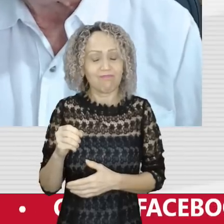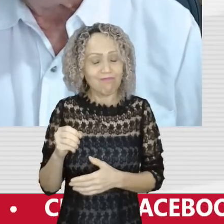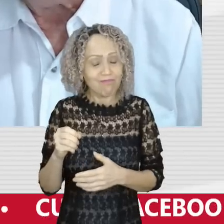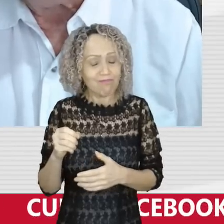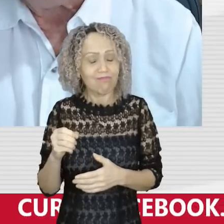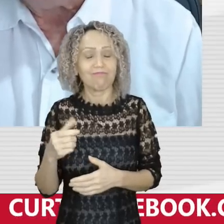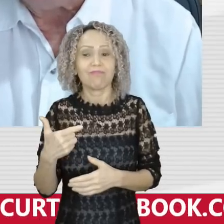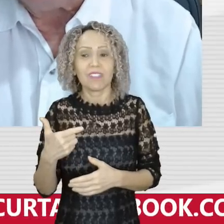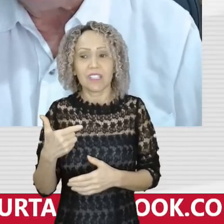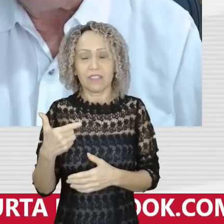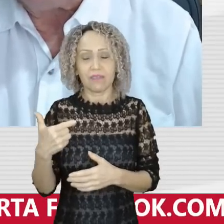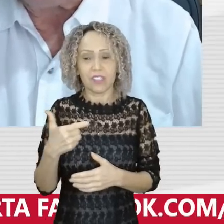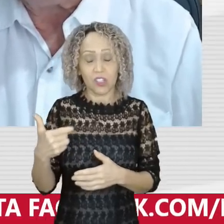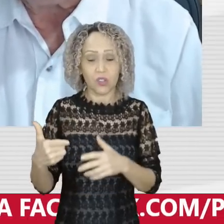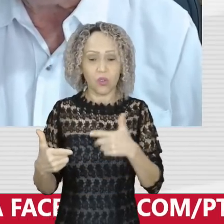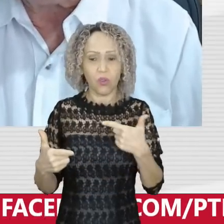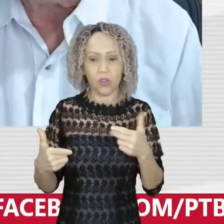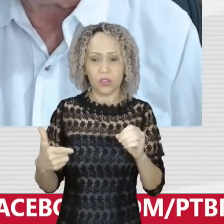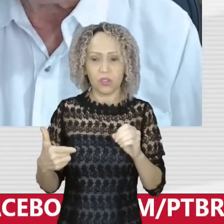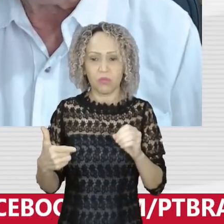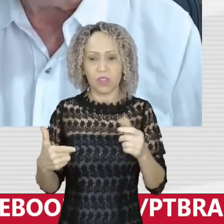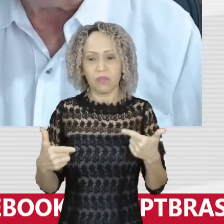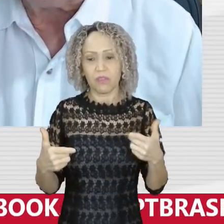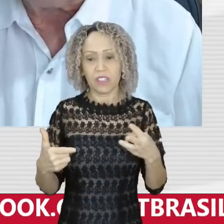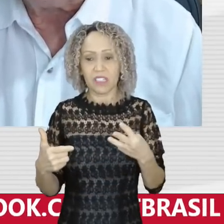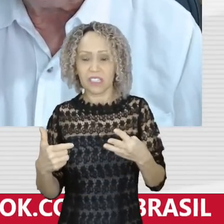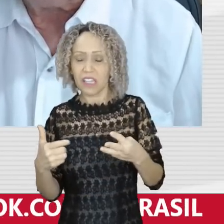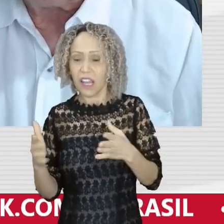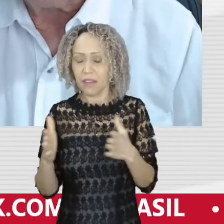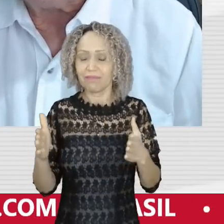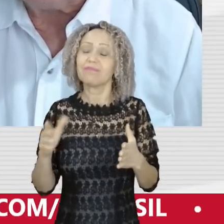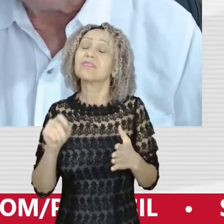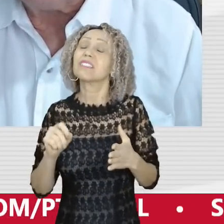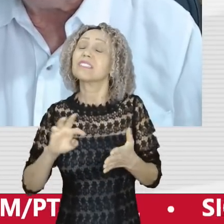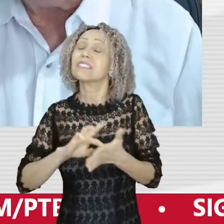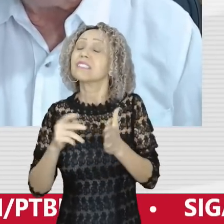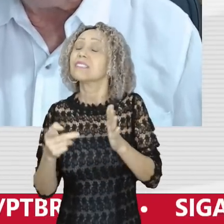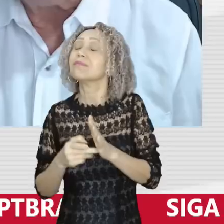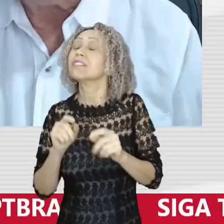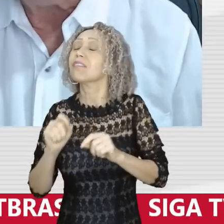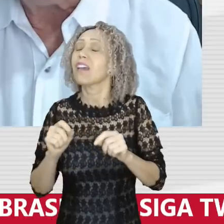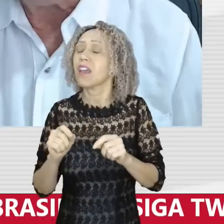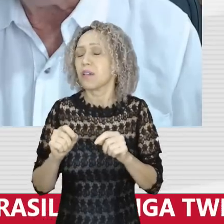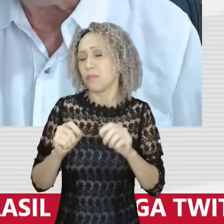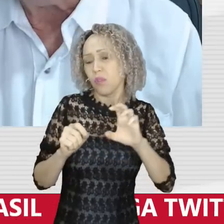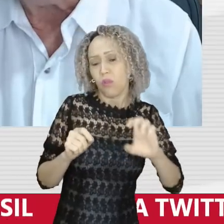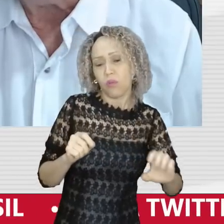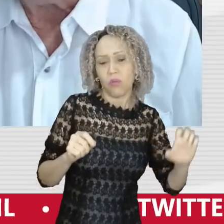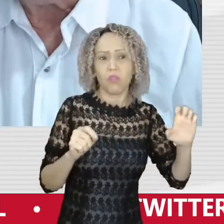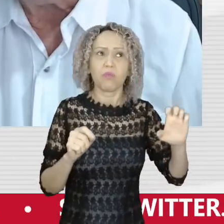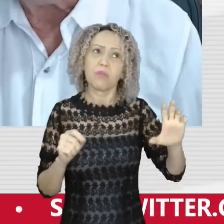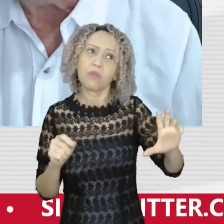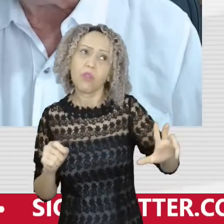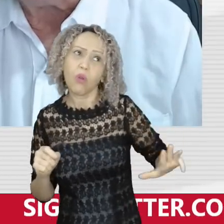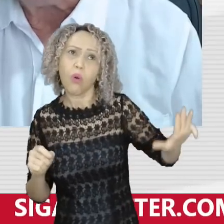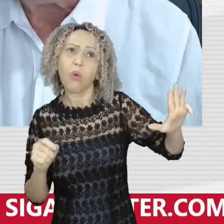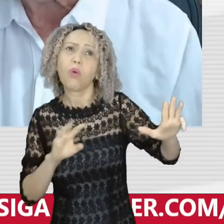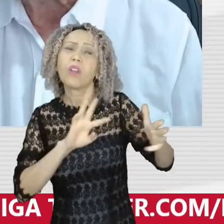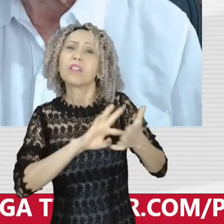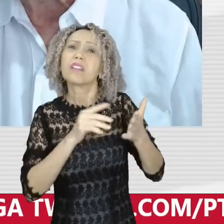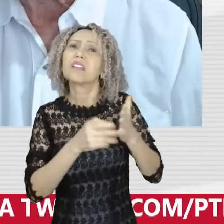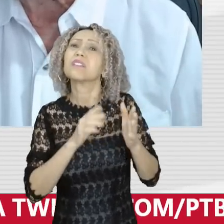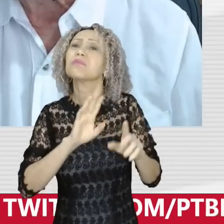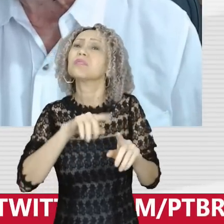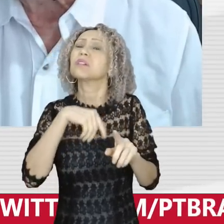campo petista, lulista, da esquerda, mas para todo mundo que vem vivendo e sentindo a preocupação e que